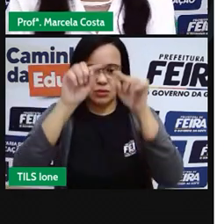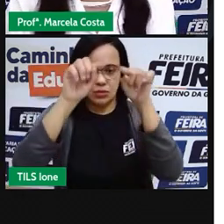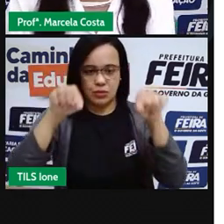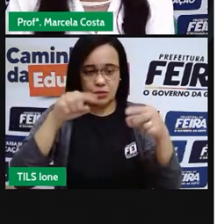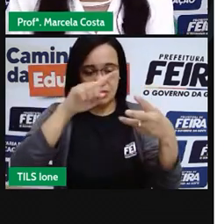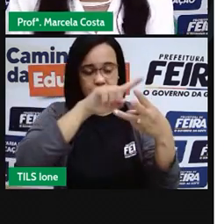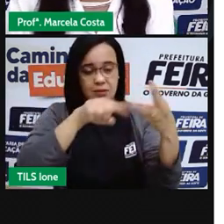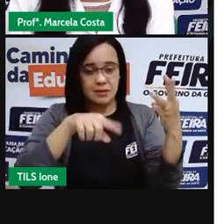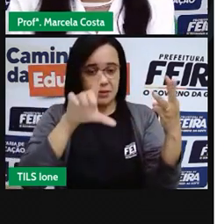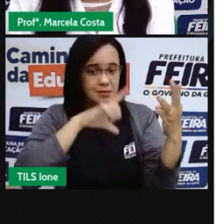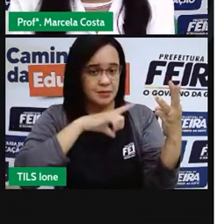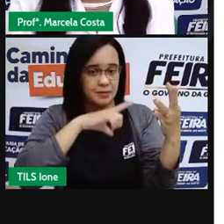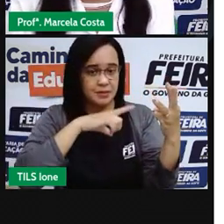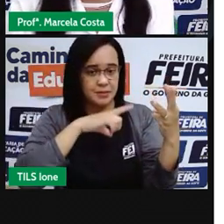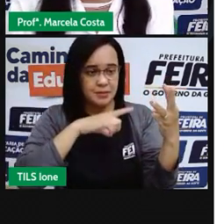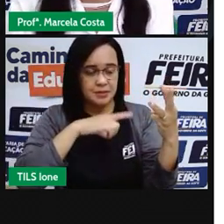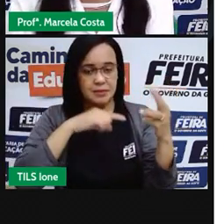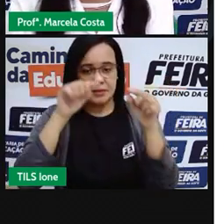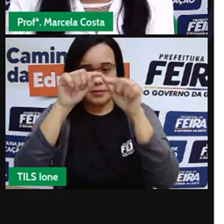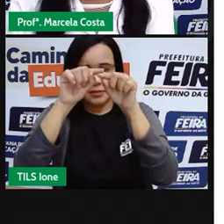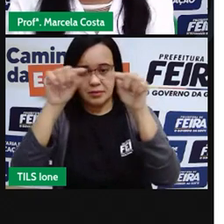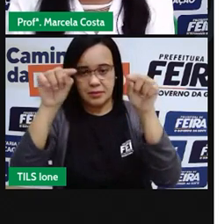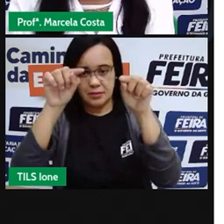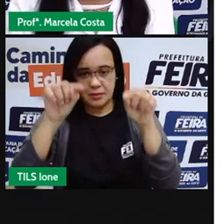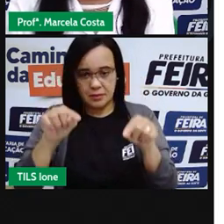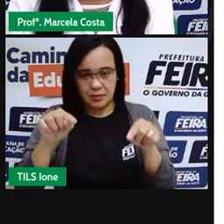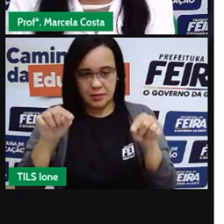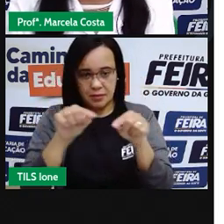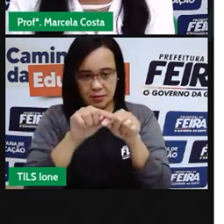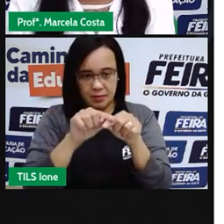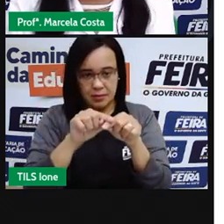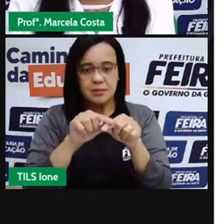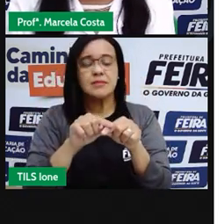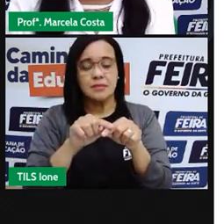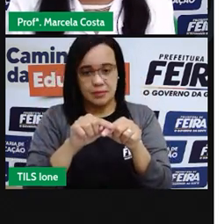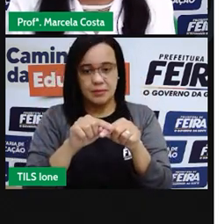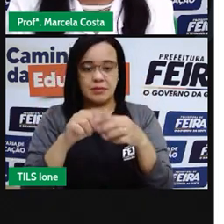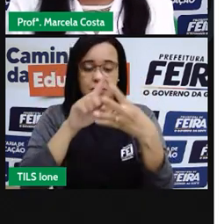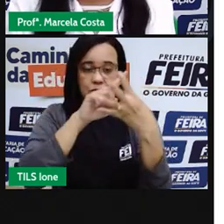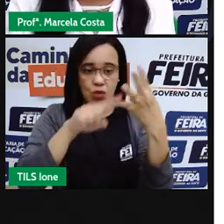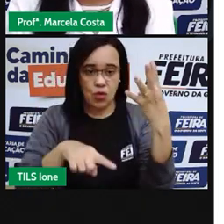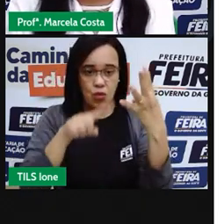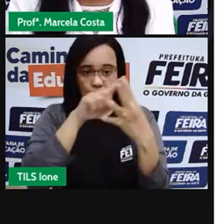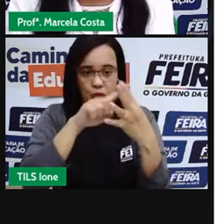O quadrado, linhas retas, ó. De quatro linhas.